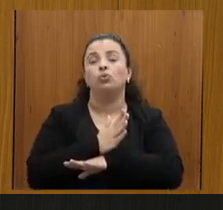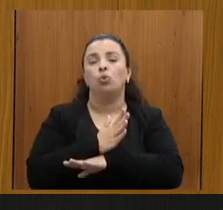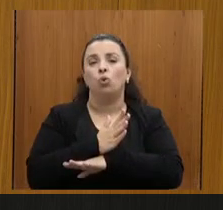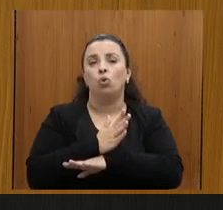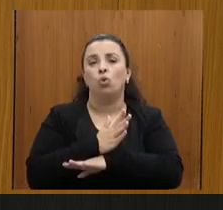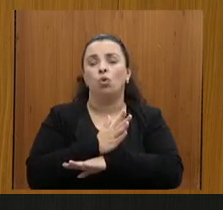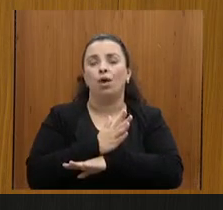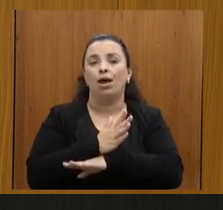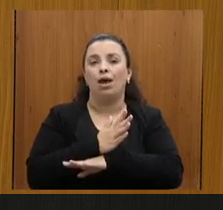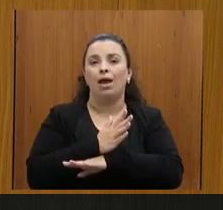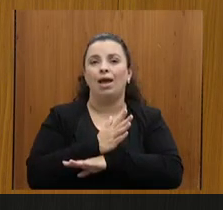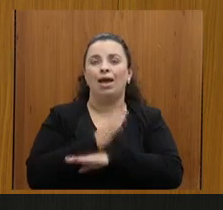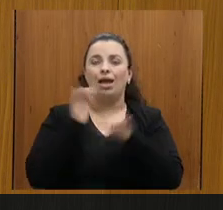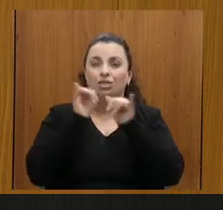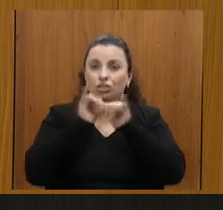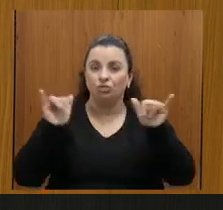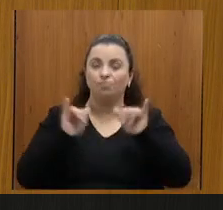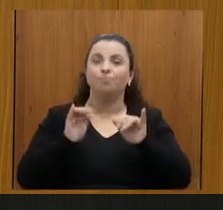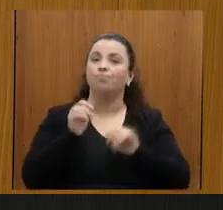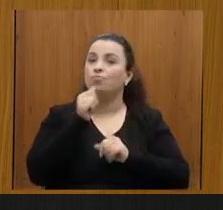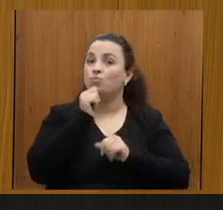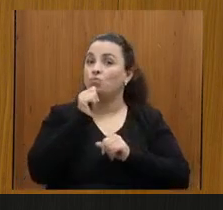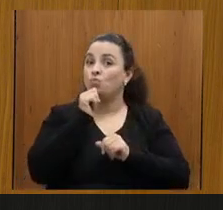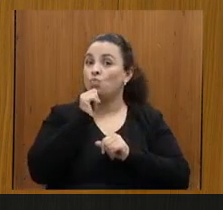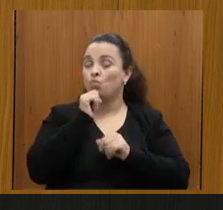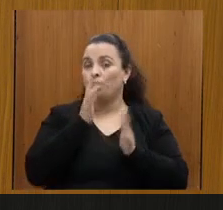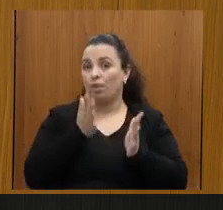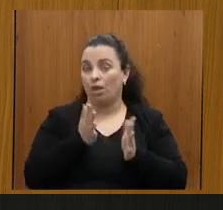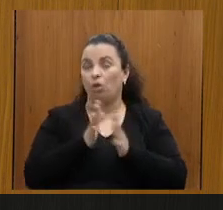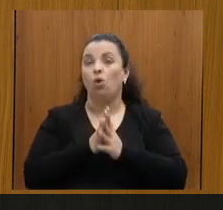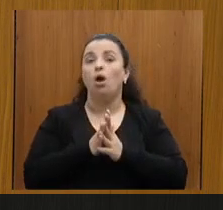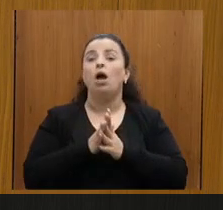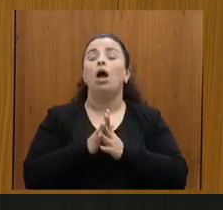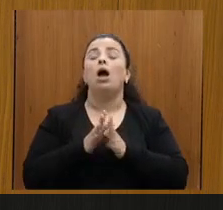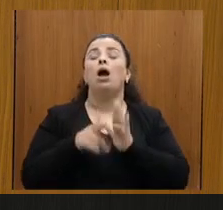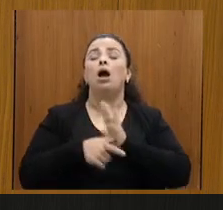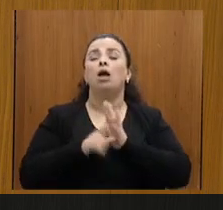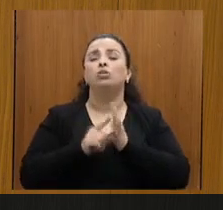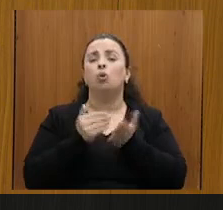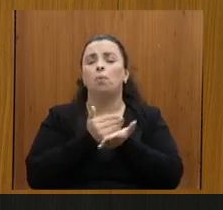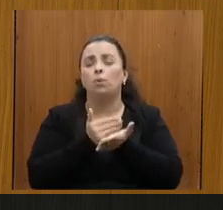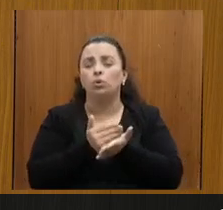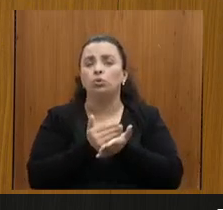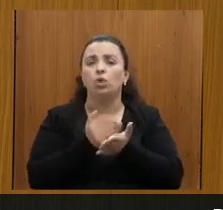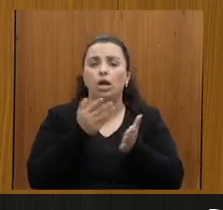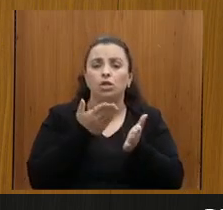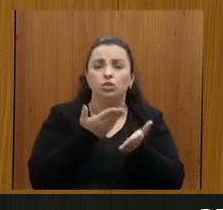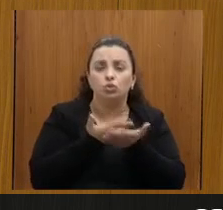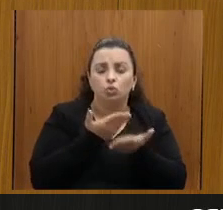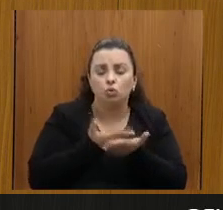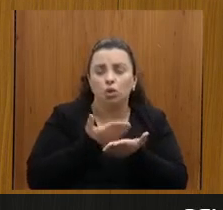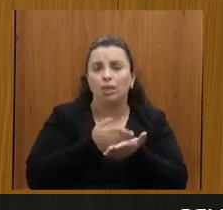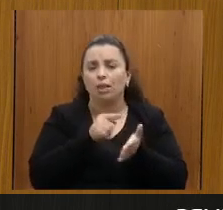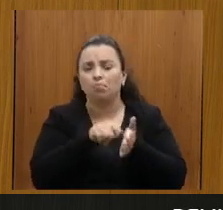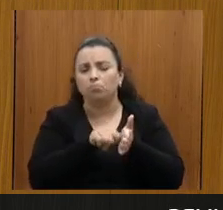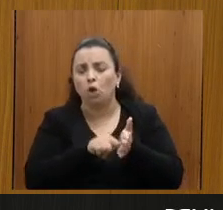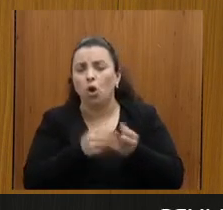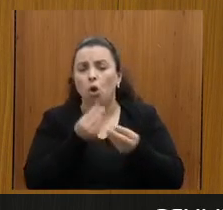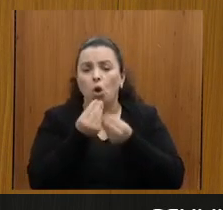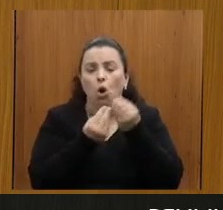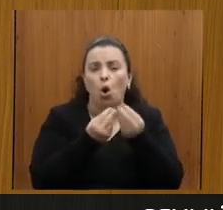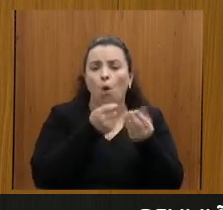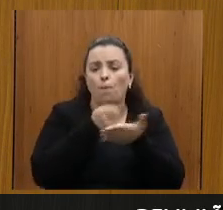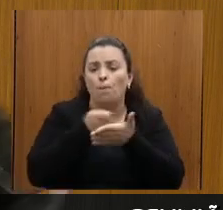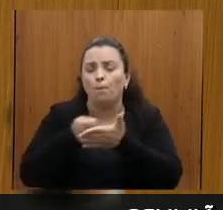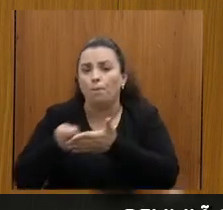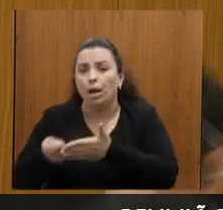para o senhor ter uma dimensão, quando nós começamos a estudar como poderíamos processar esses pagamentos, nós